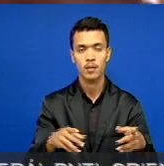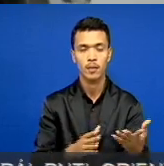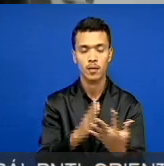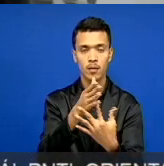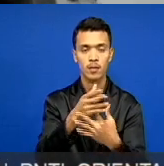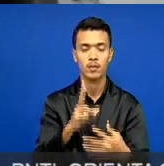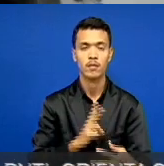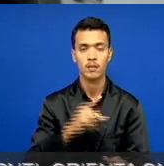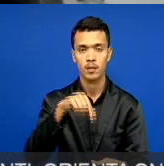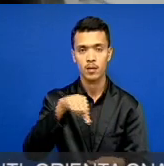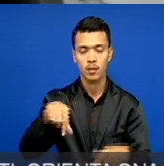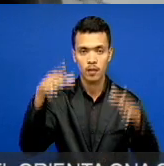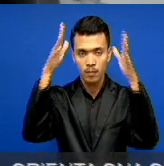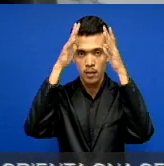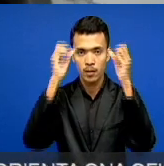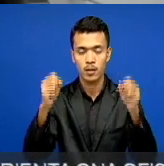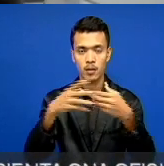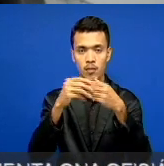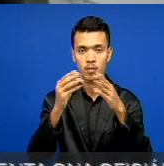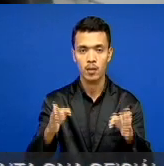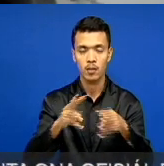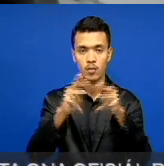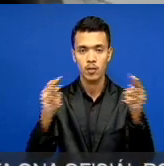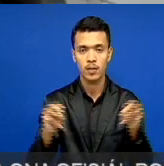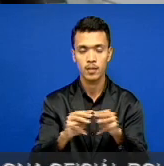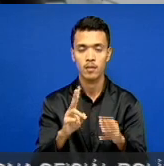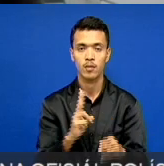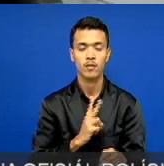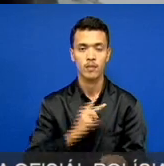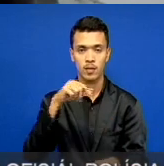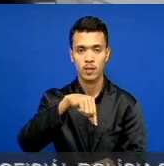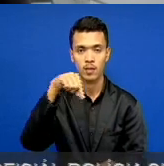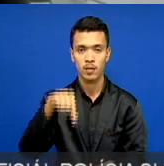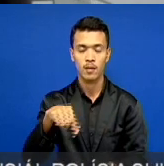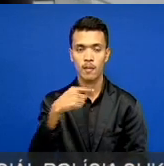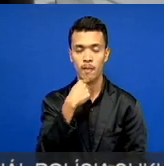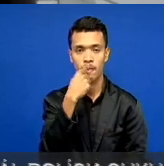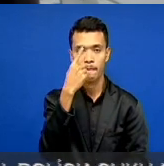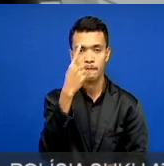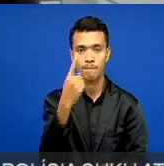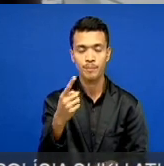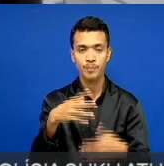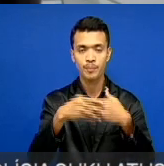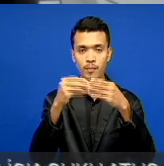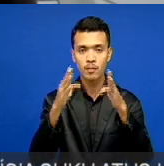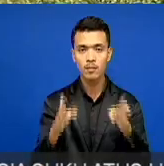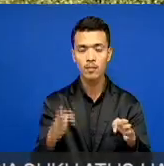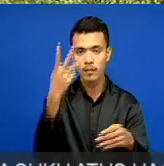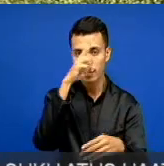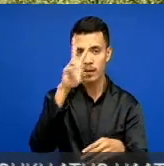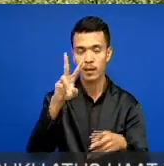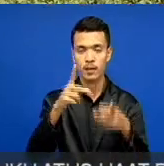né? Presidente da Autoridade Municipal Viqueque, Francisco Cruz Simões Gonzaga Soares Adetem. Autoridade identifica